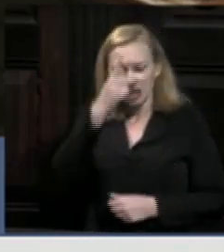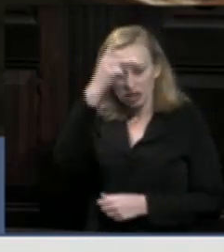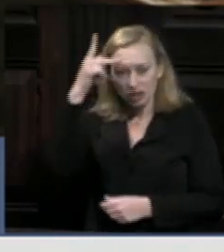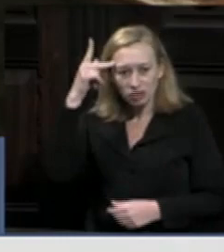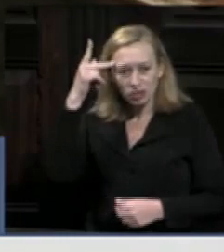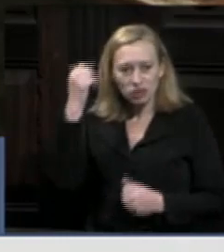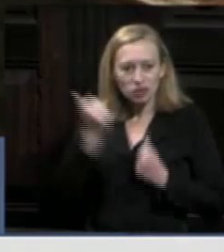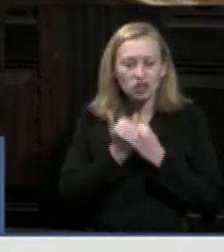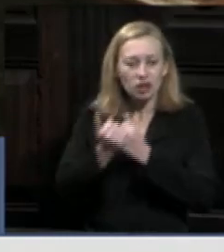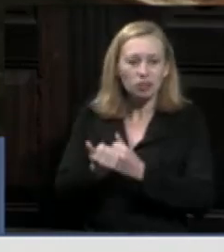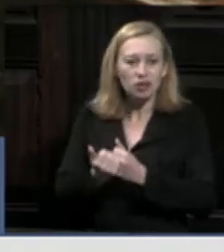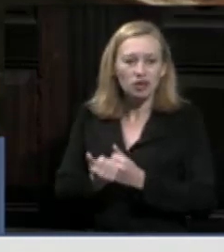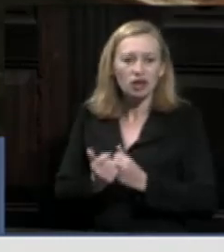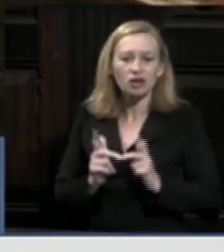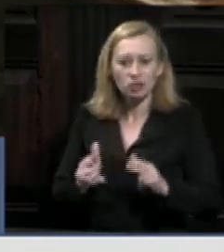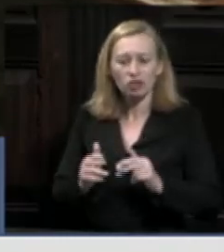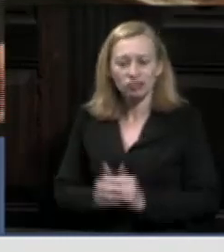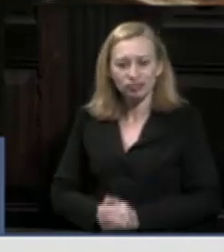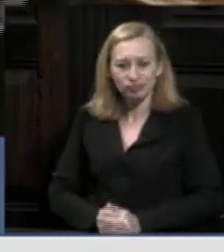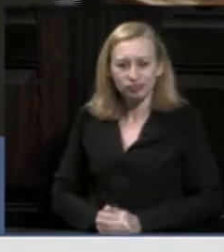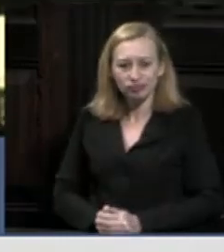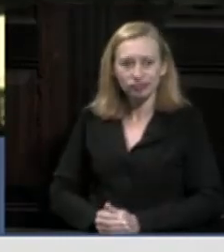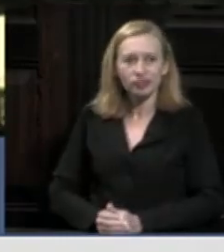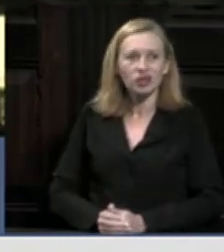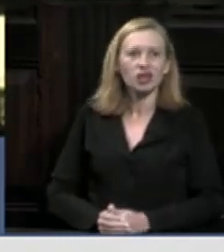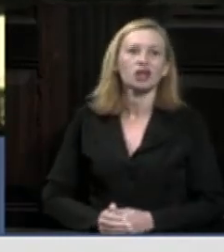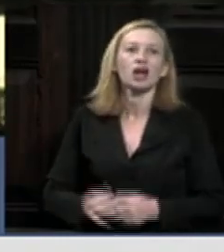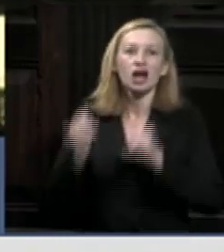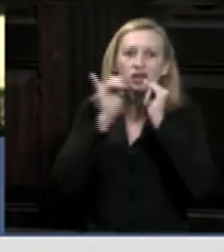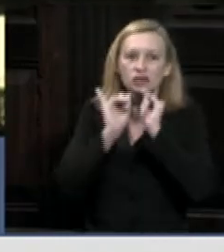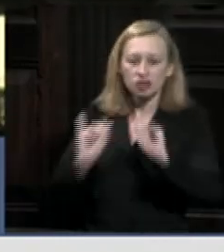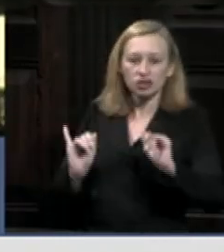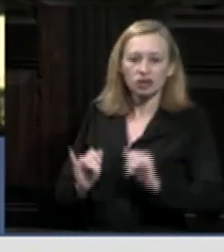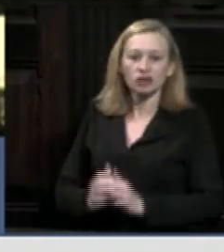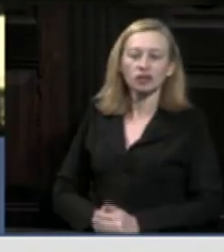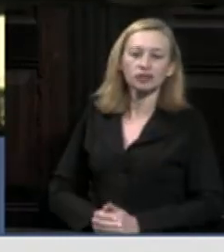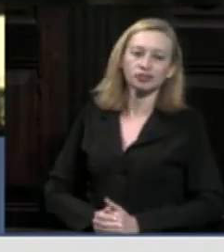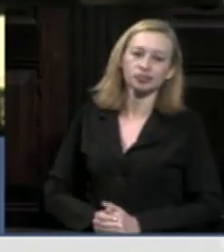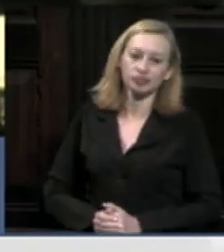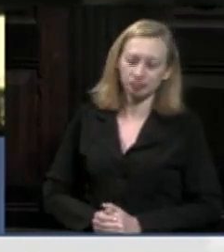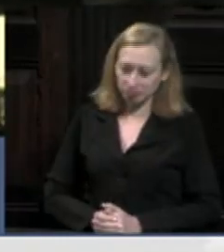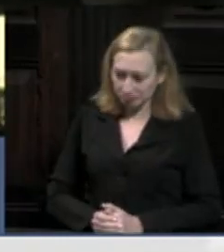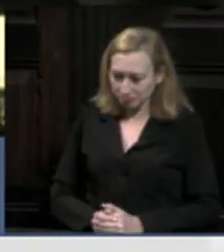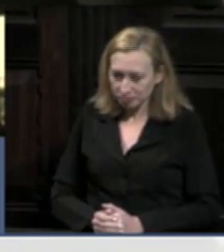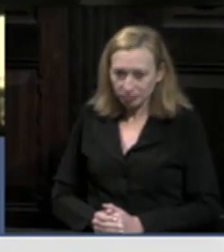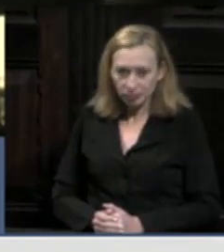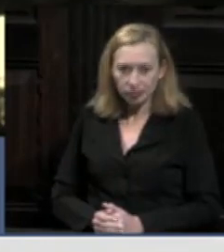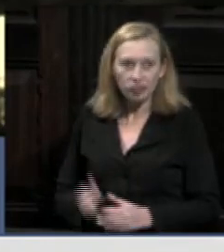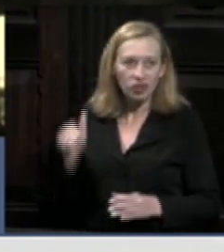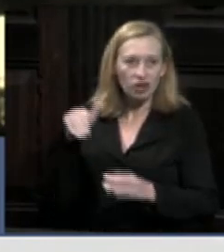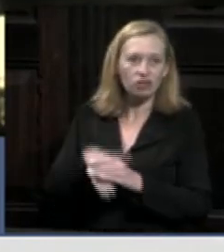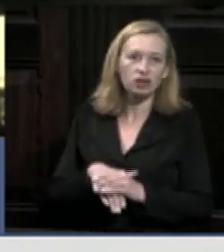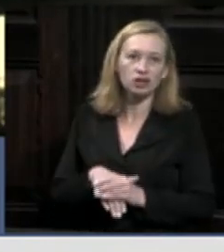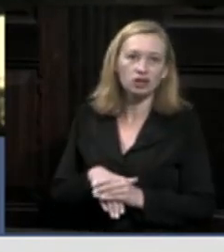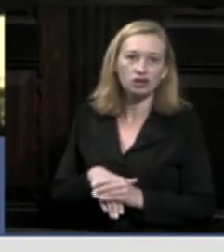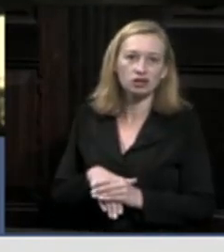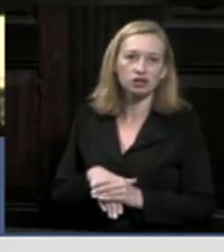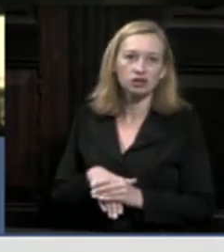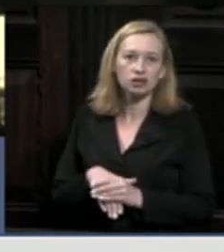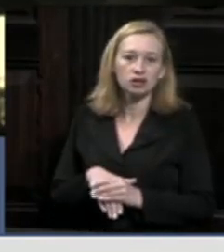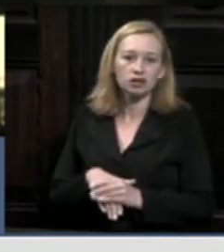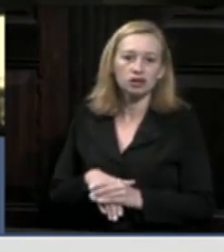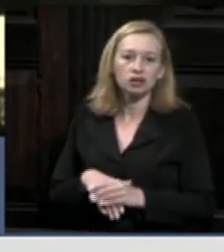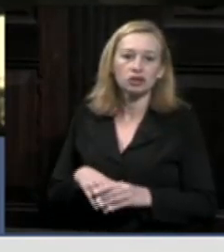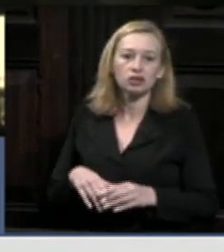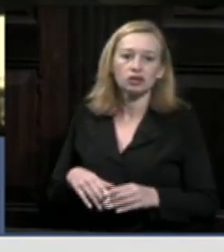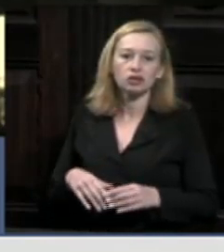claro quem são os intolerantes nossa solidariedade anuncio em tramitação ordinária votação em segunda discussão projeto de